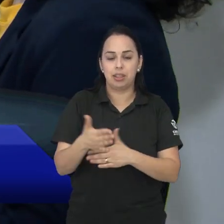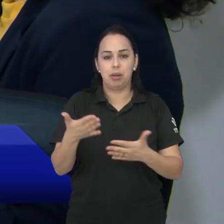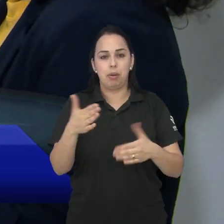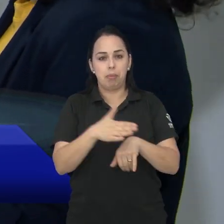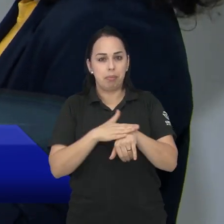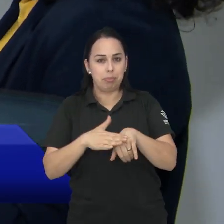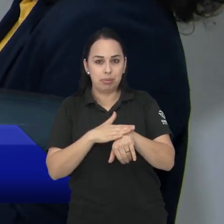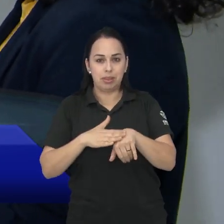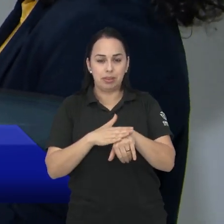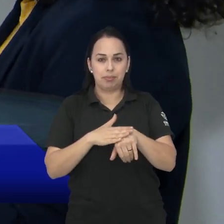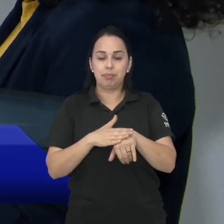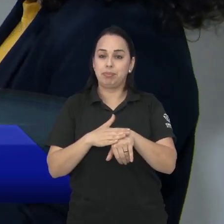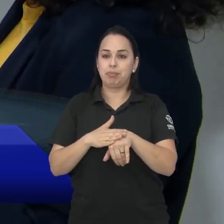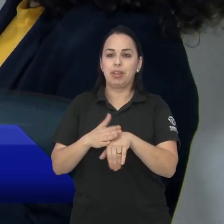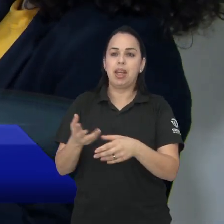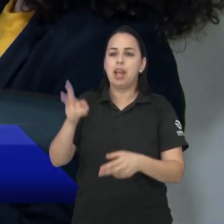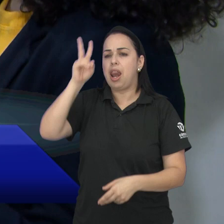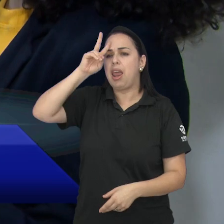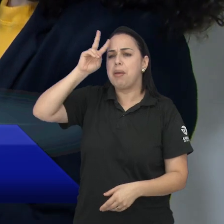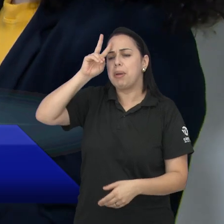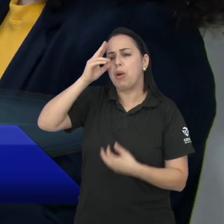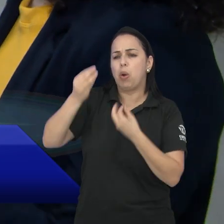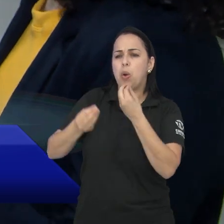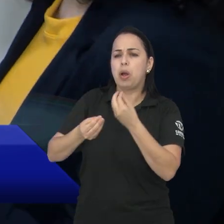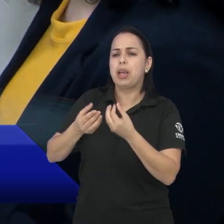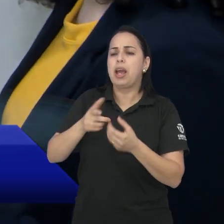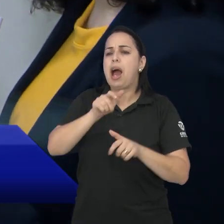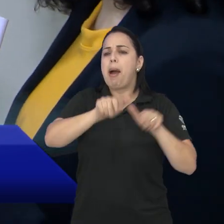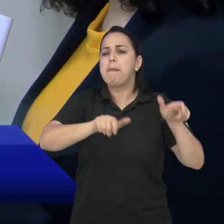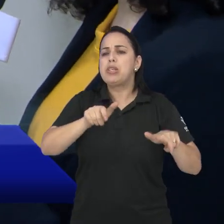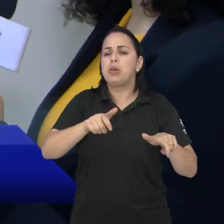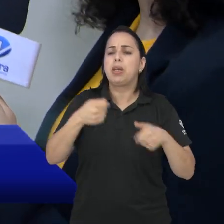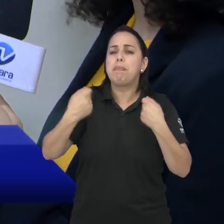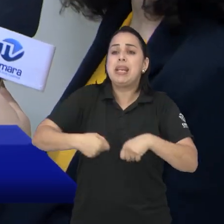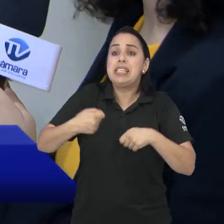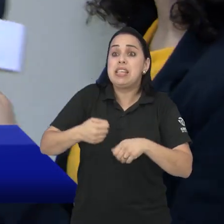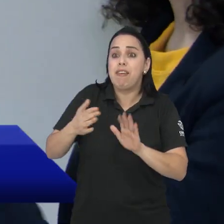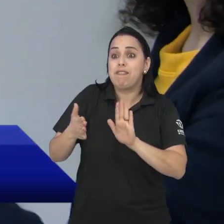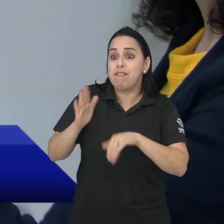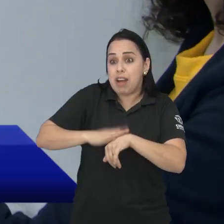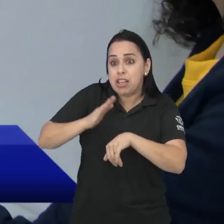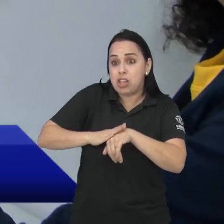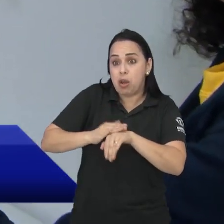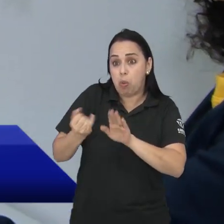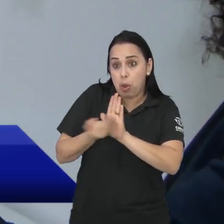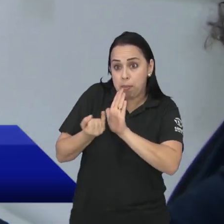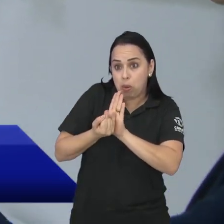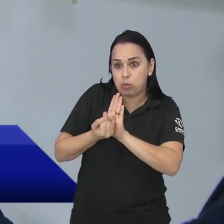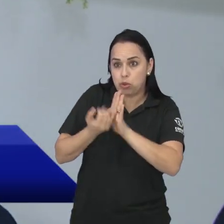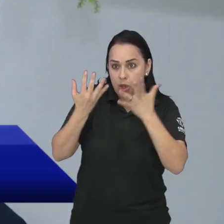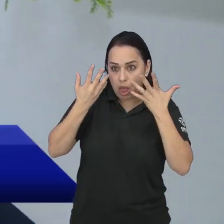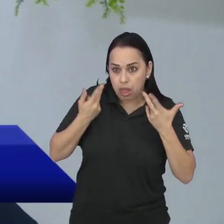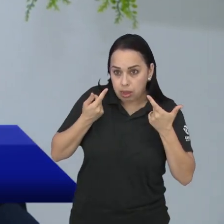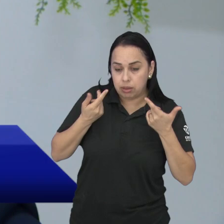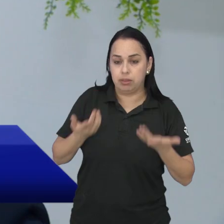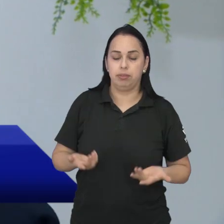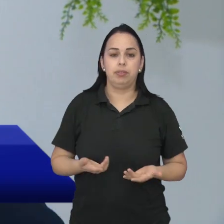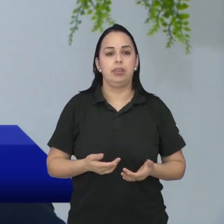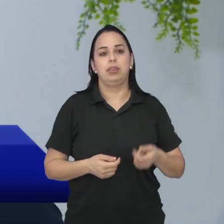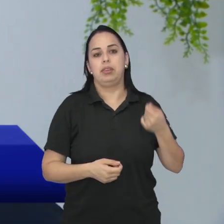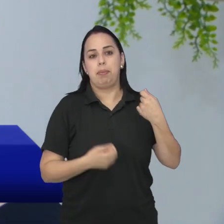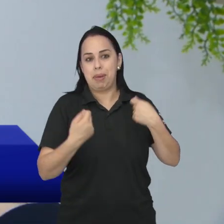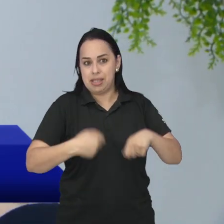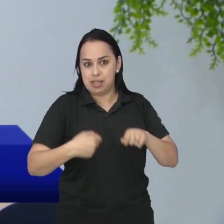com a gente. E antes de mais nada, relembra a gente quem é que precisa declarar um imposto de renda. Oi, Tamires, então, é